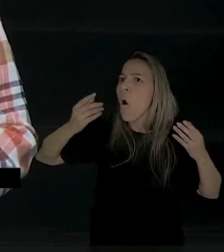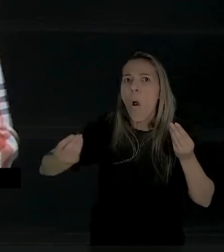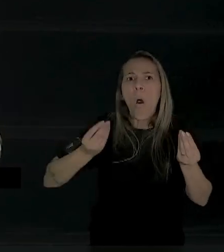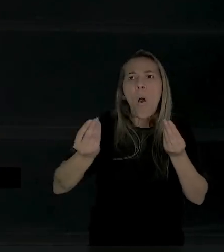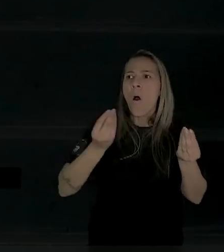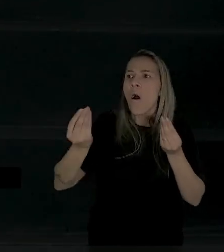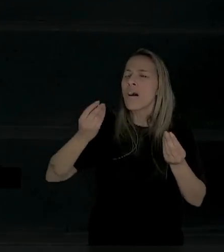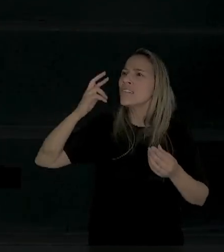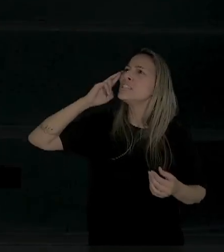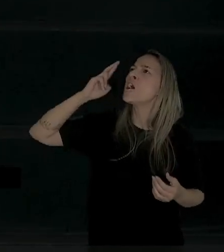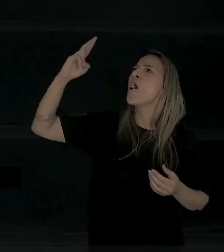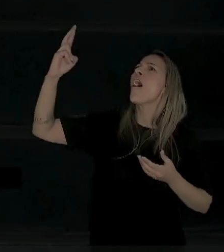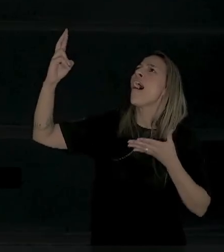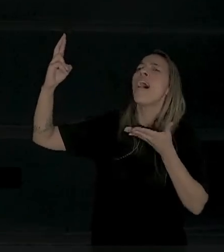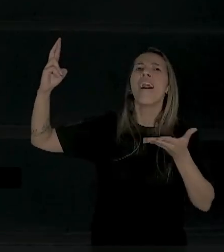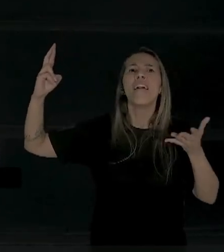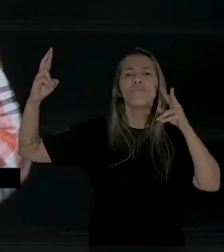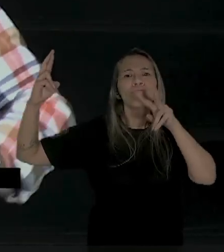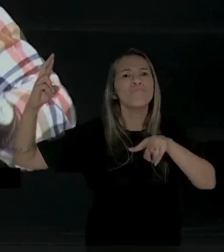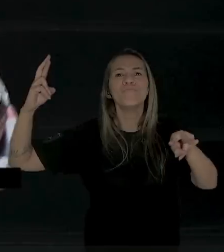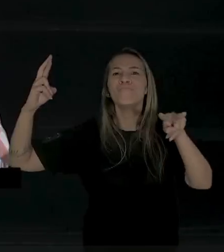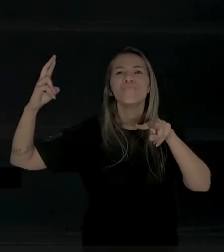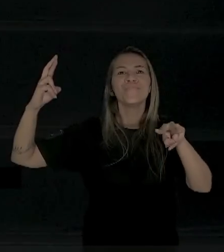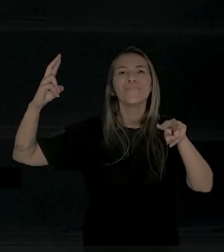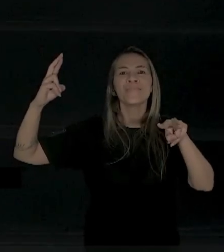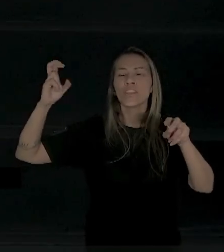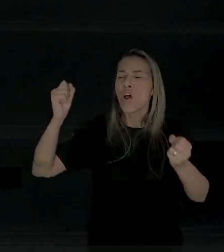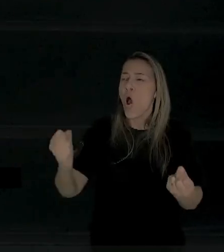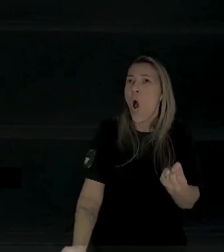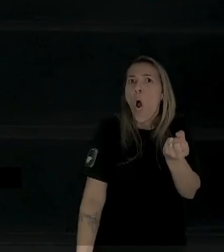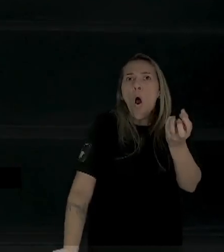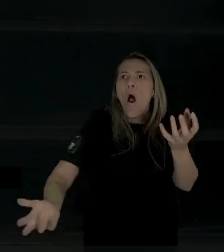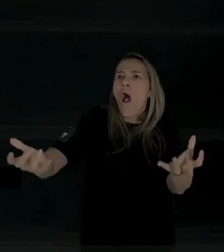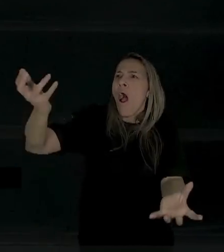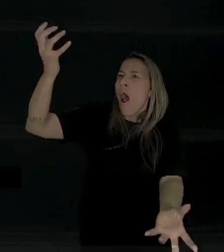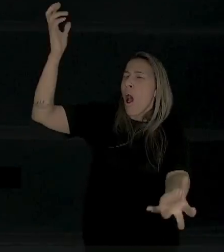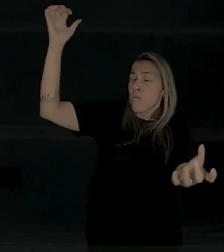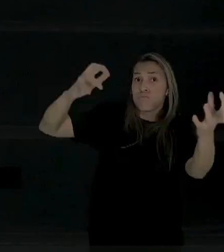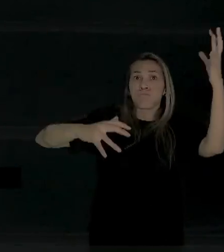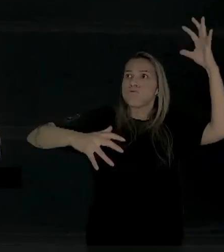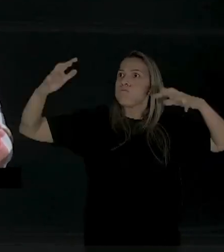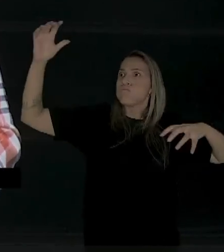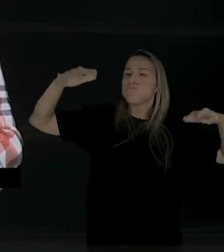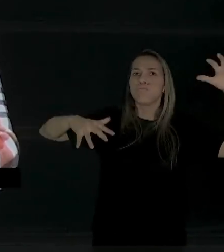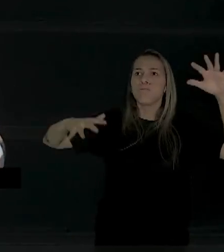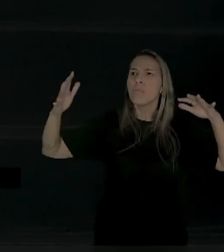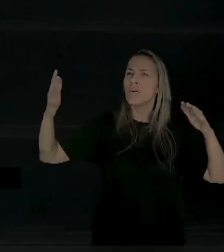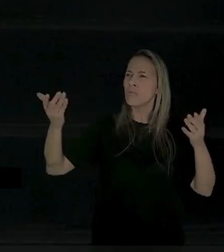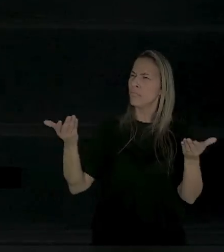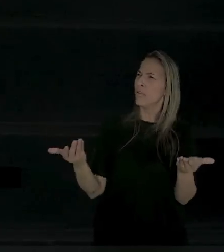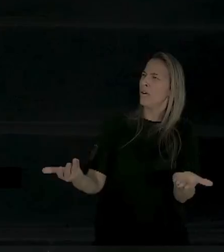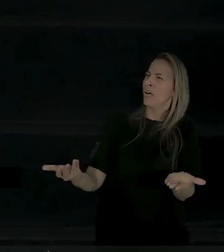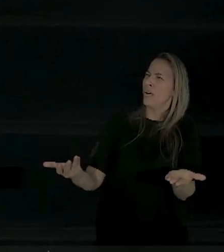terremoto. Depois do terremoto houve um fogo, mas o Senhor não estava